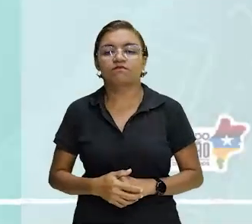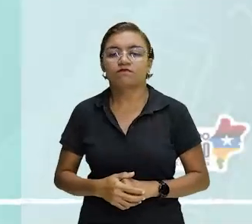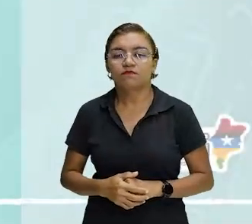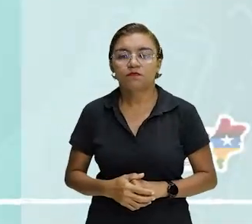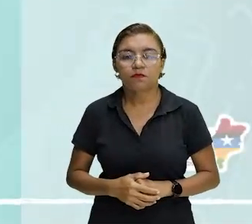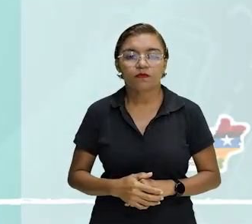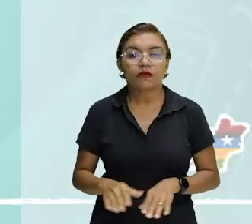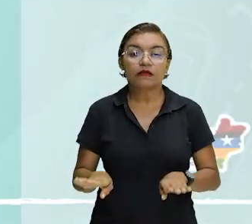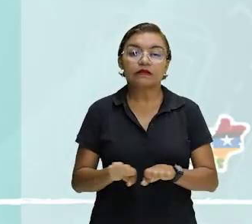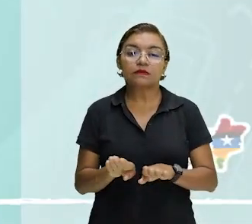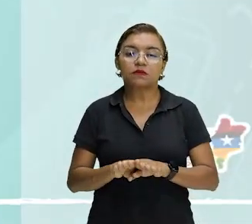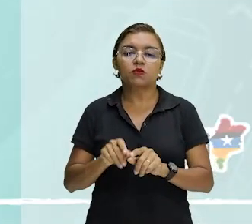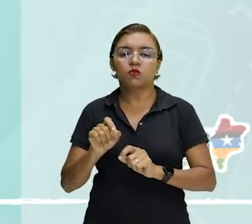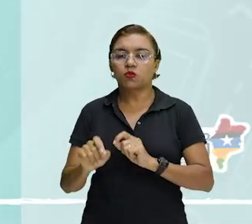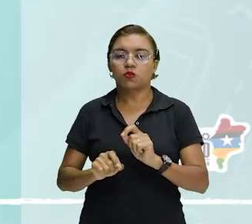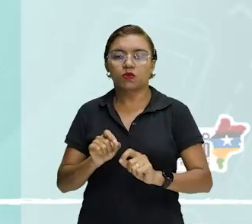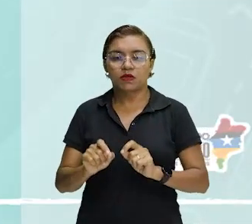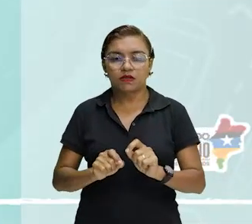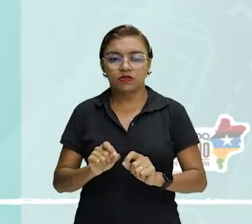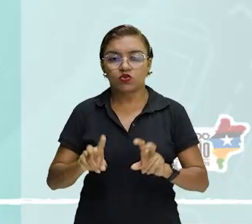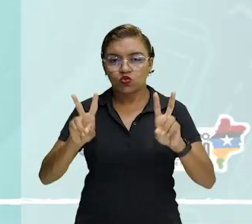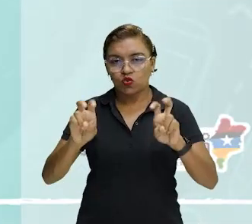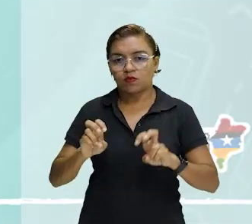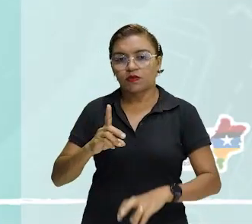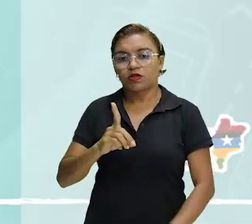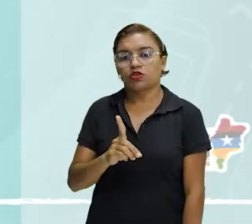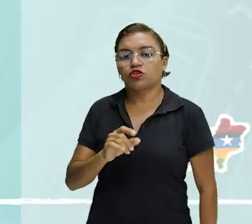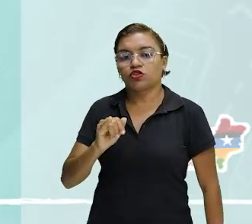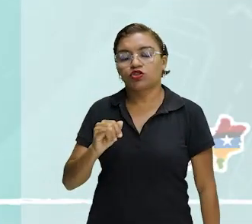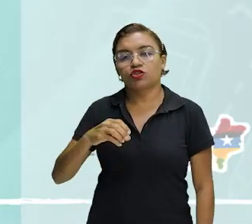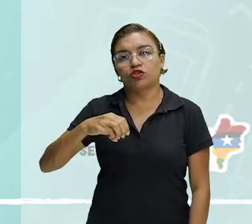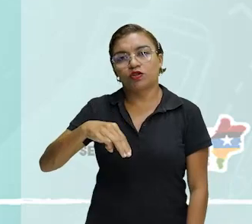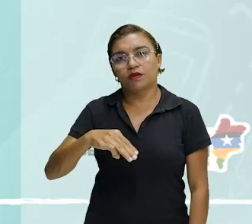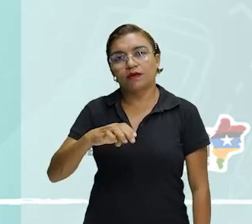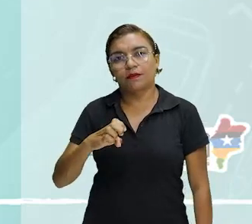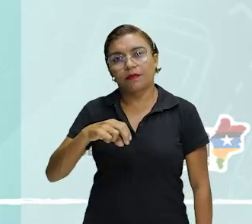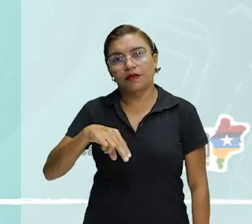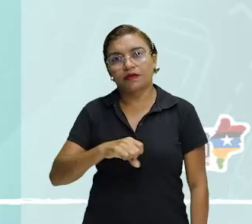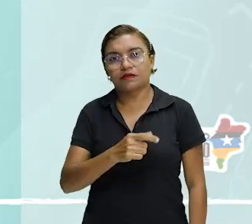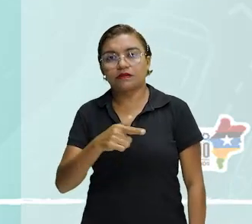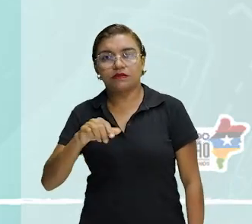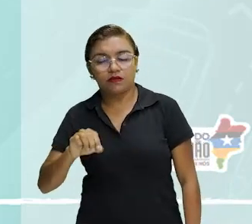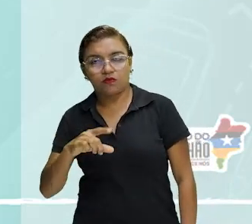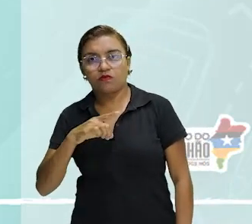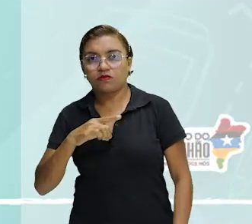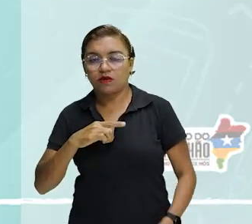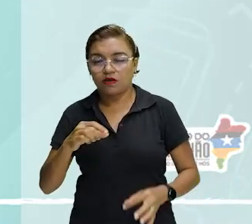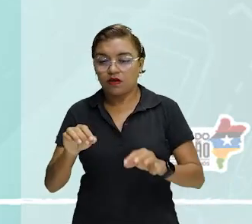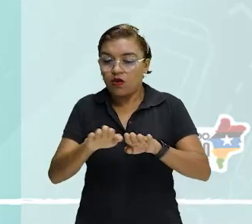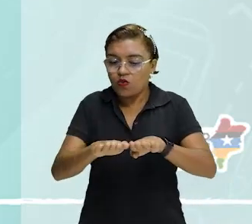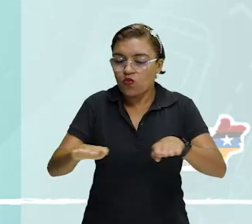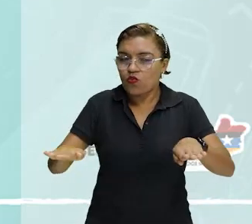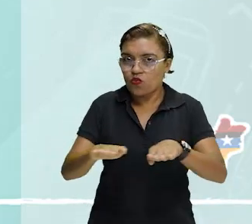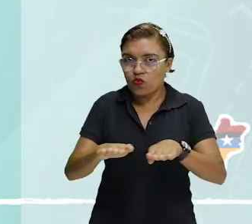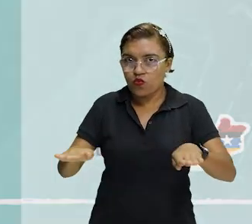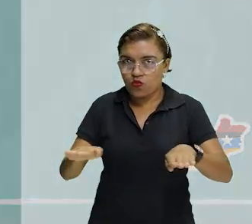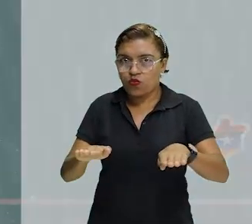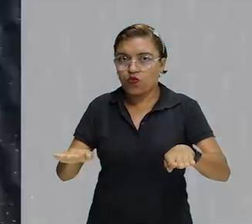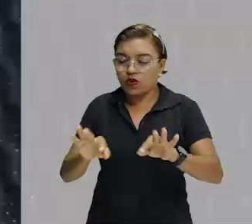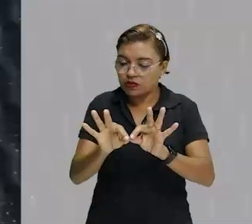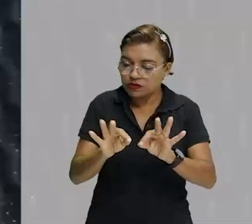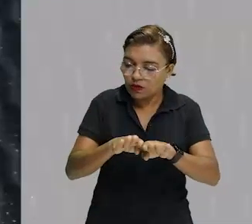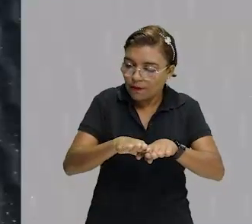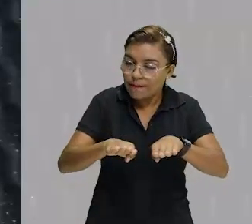Bom, ainda sobre a dimensão, ela pode vir num plano bidimensional, numa superfície, num espaço